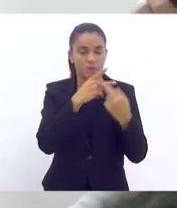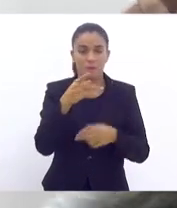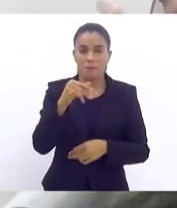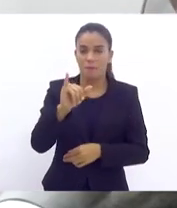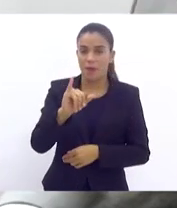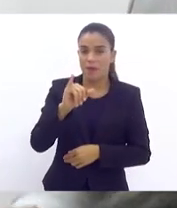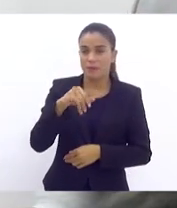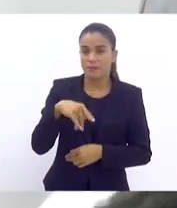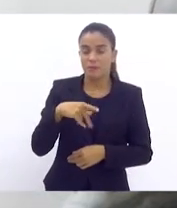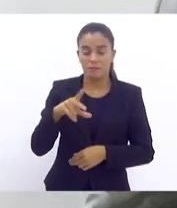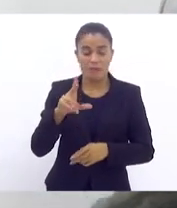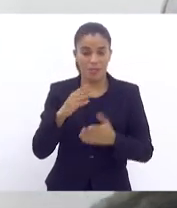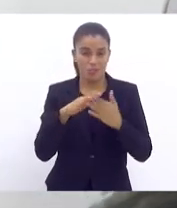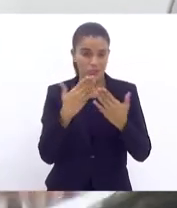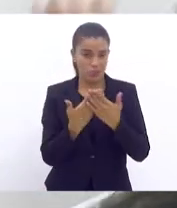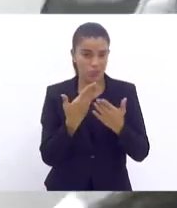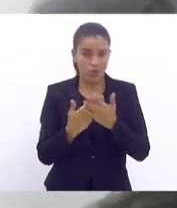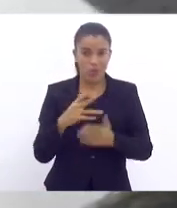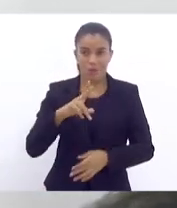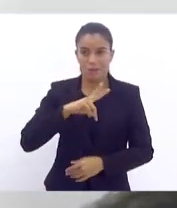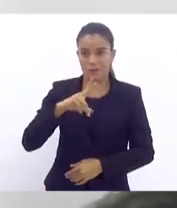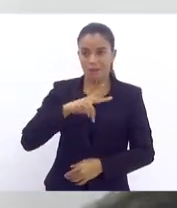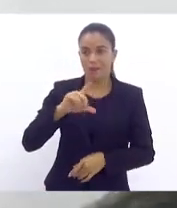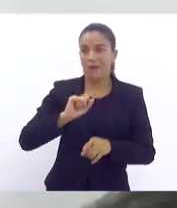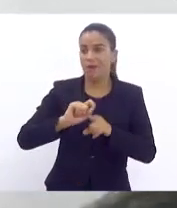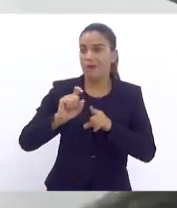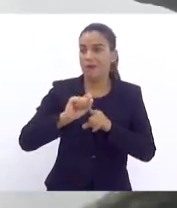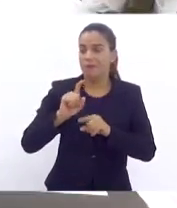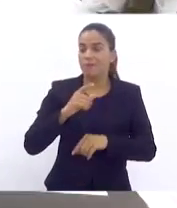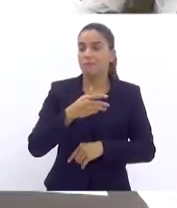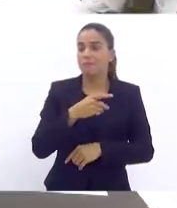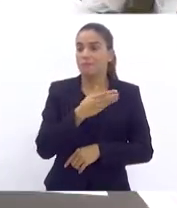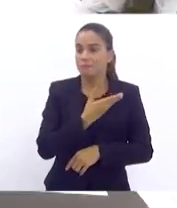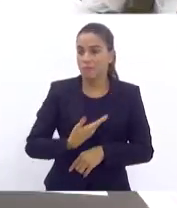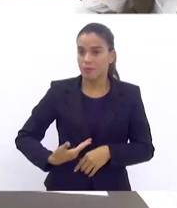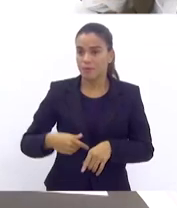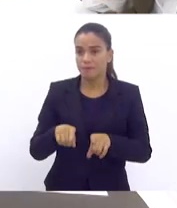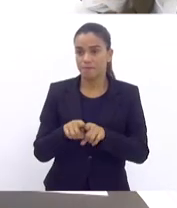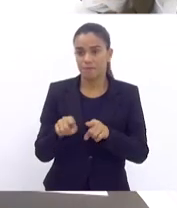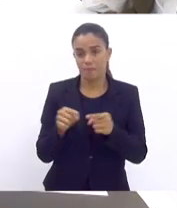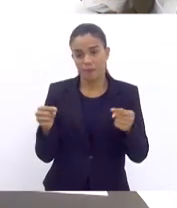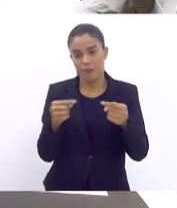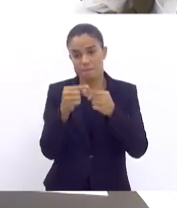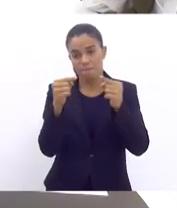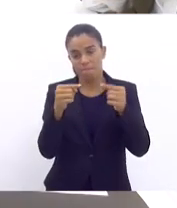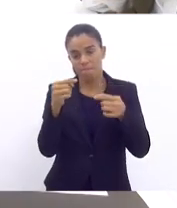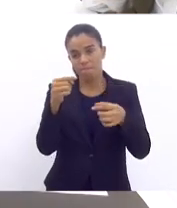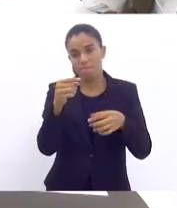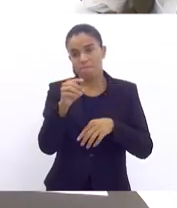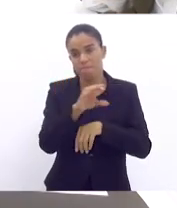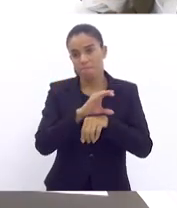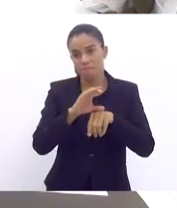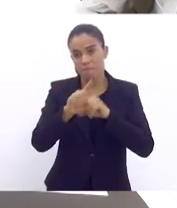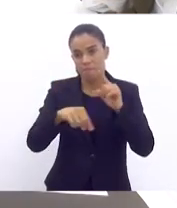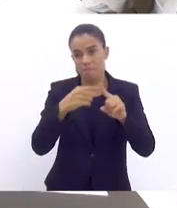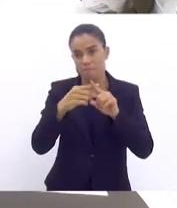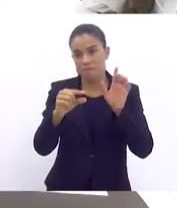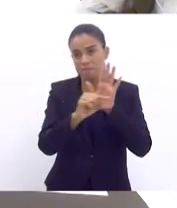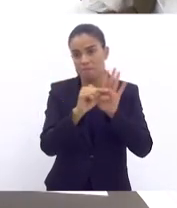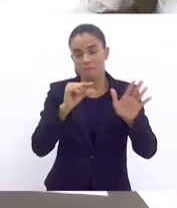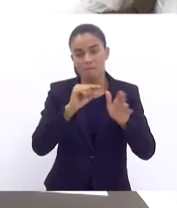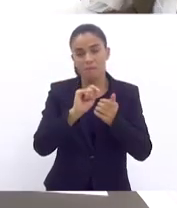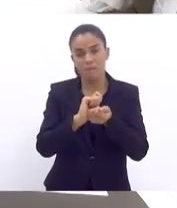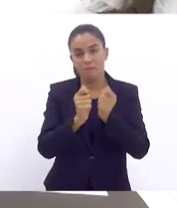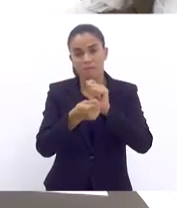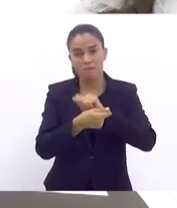as escolas públicas e privadas na forma em que menciona seu presidente parecer pela constitucionalidade com emendas para adequar